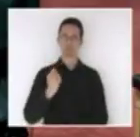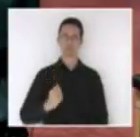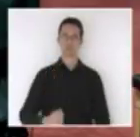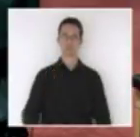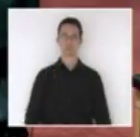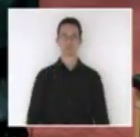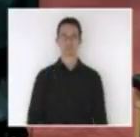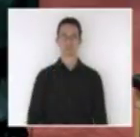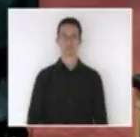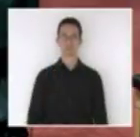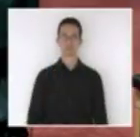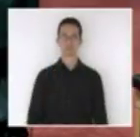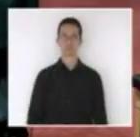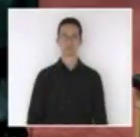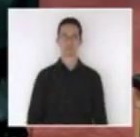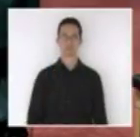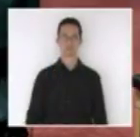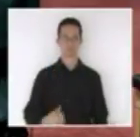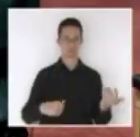Para o violão.